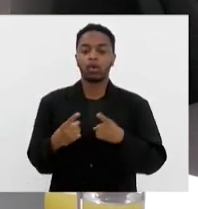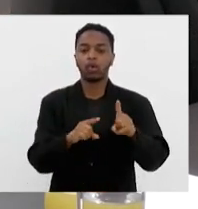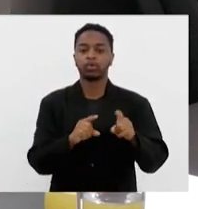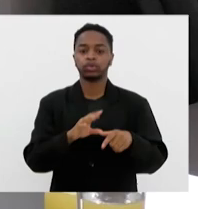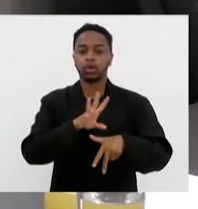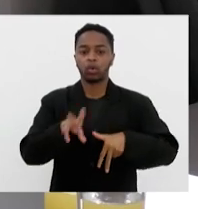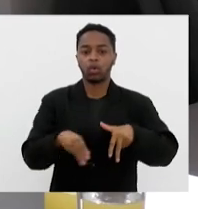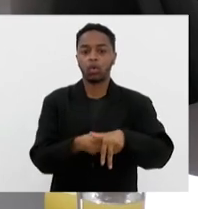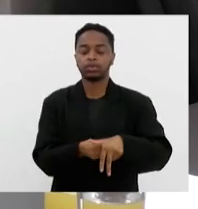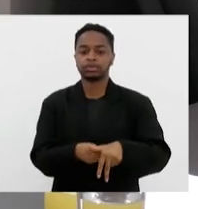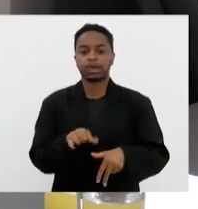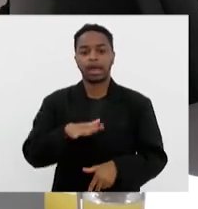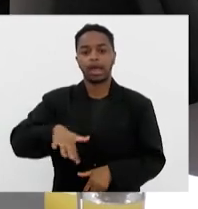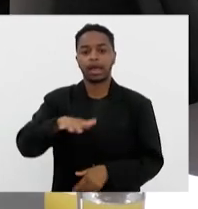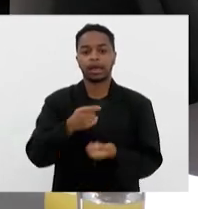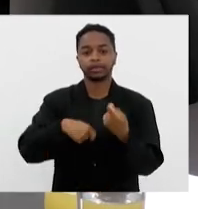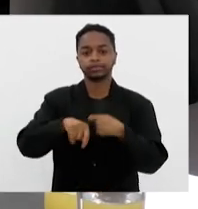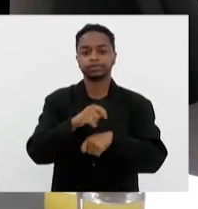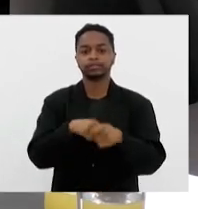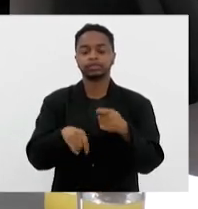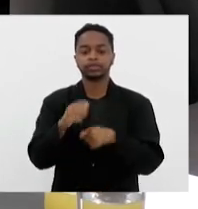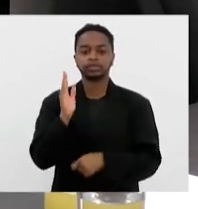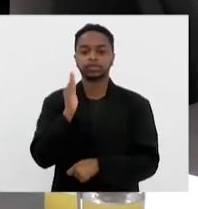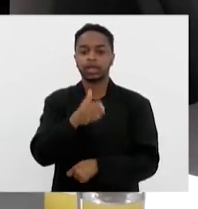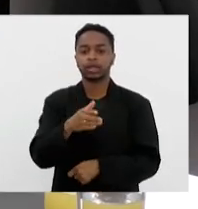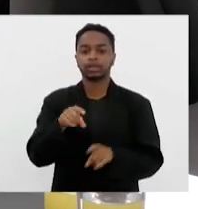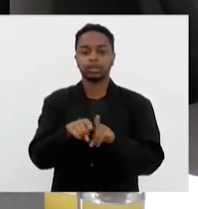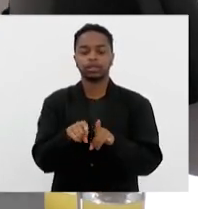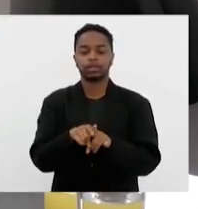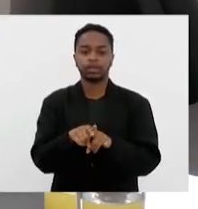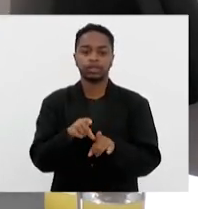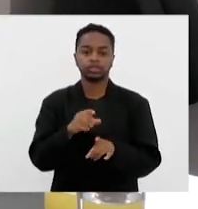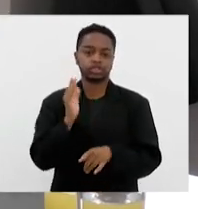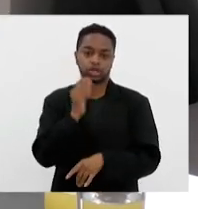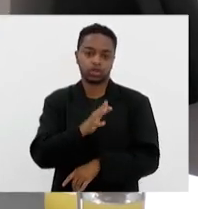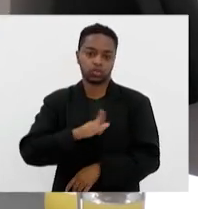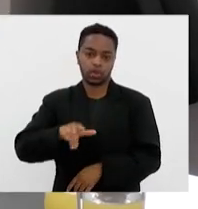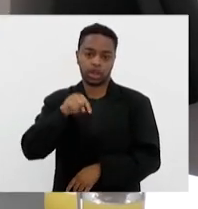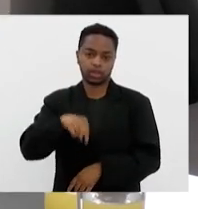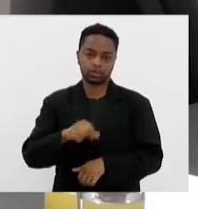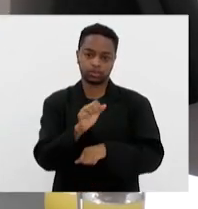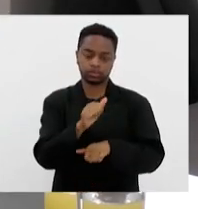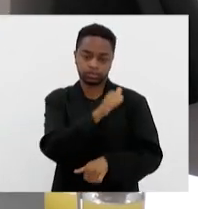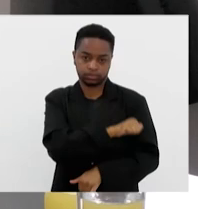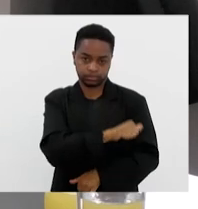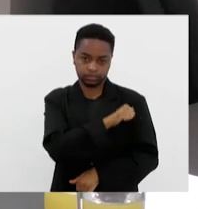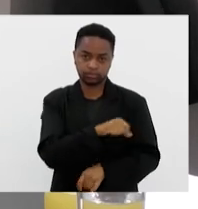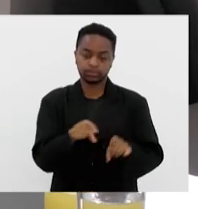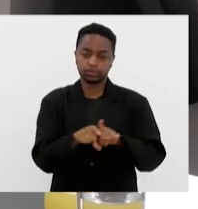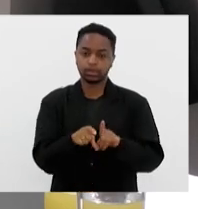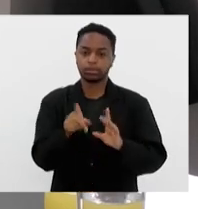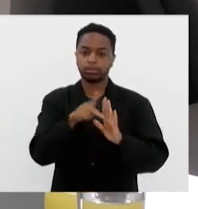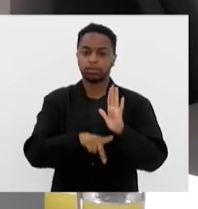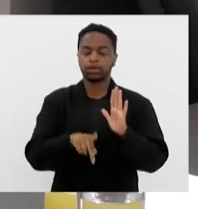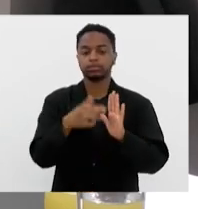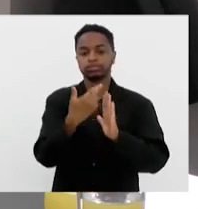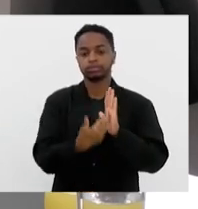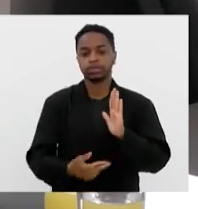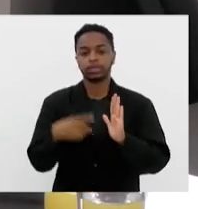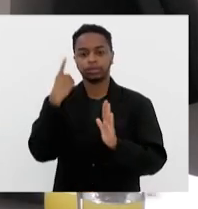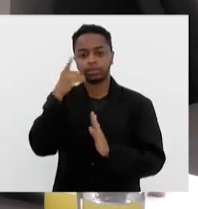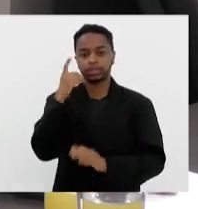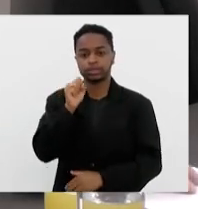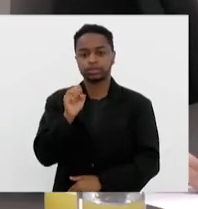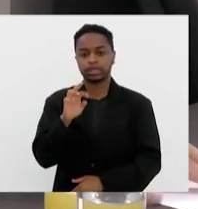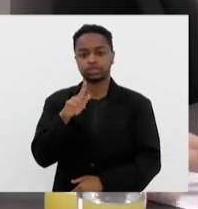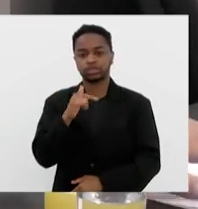órgãos da administração direta e indireta no Estado do Rio de Janeiro, na forma que menciona o projeto de relatoria do deputado doutor Serginho,